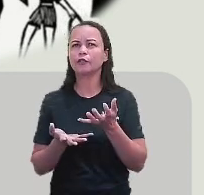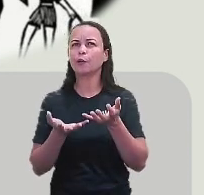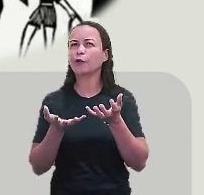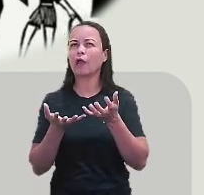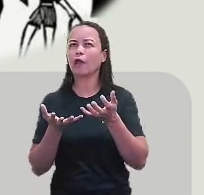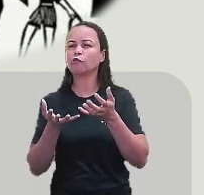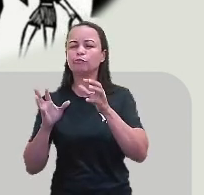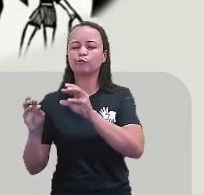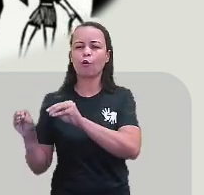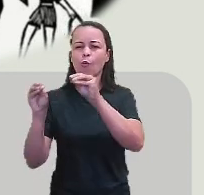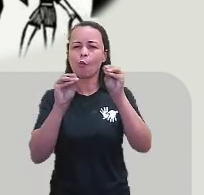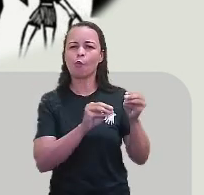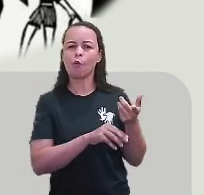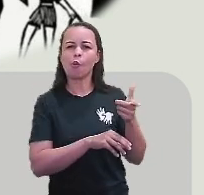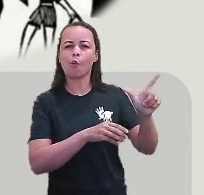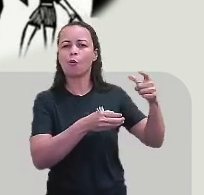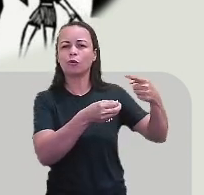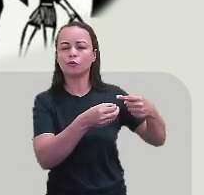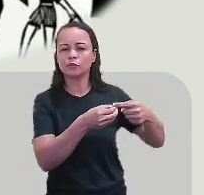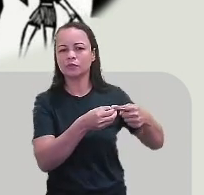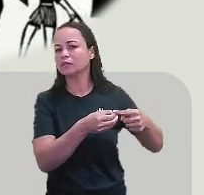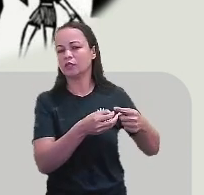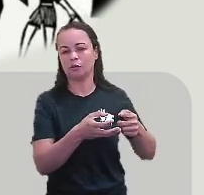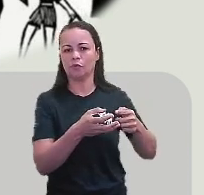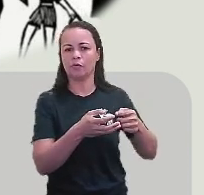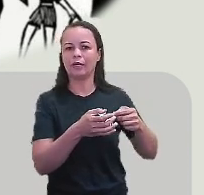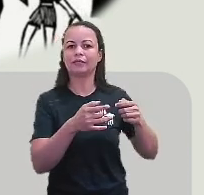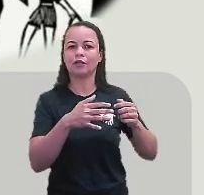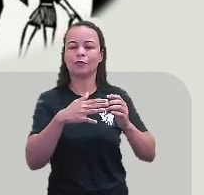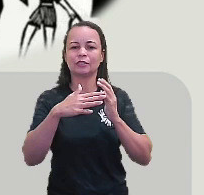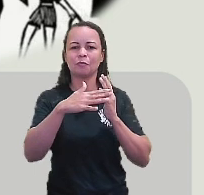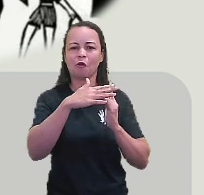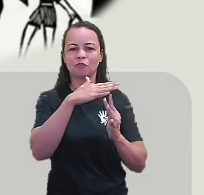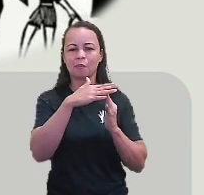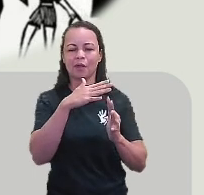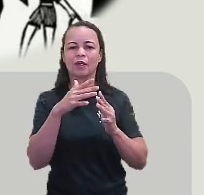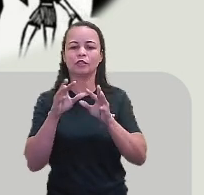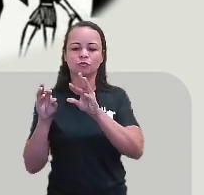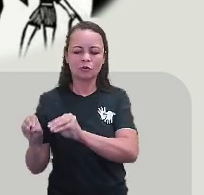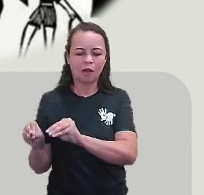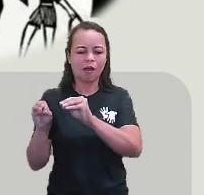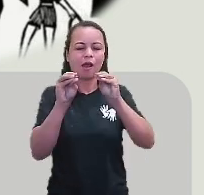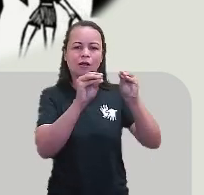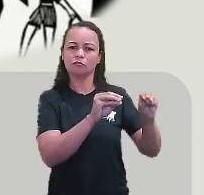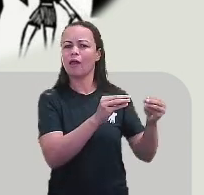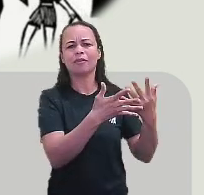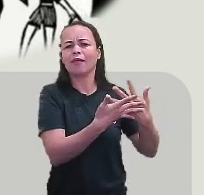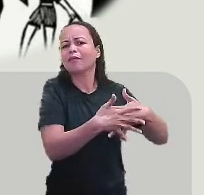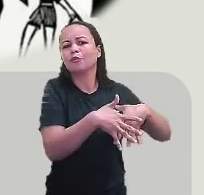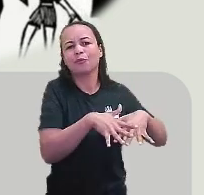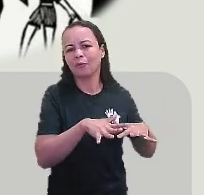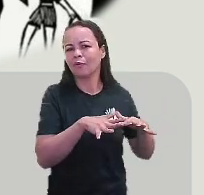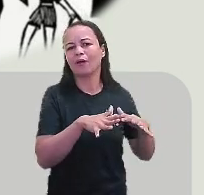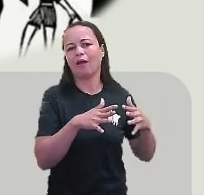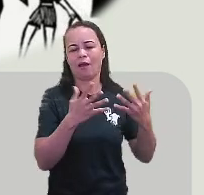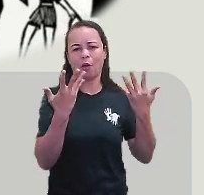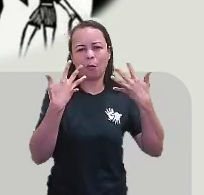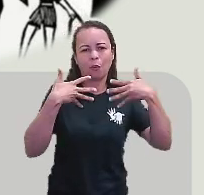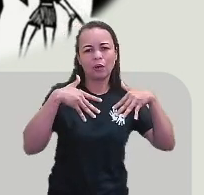mudar para outro município. Então, esse movimento migratório está ocorrendo de forma natural, não de forma